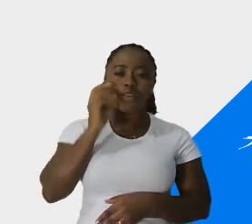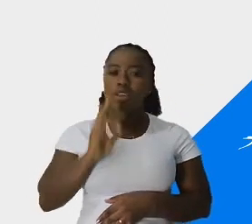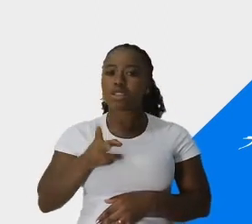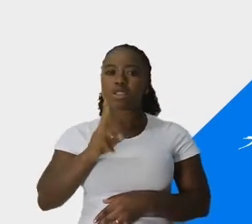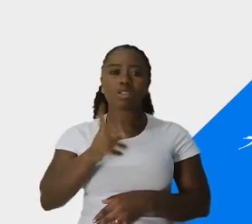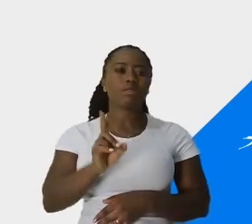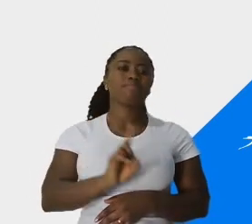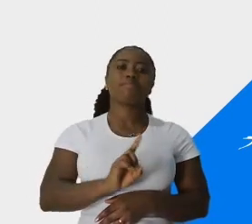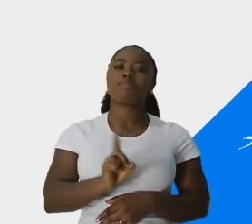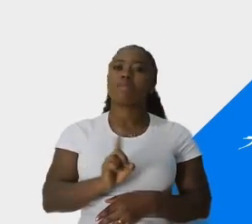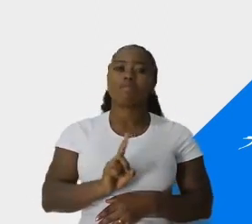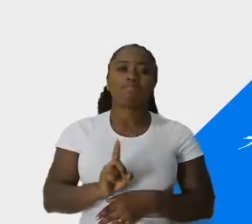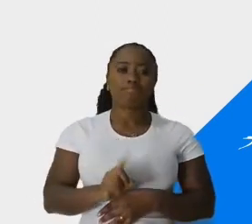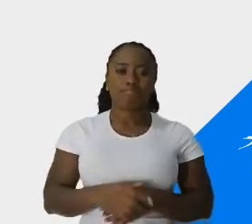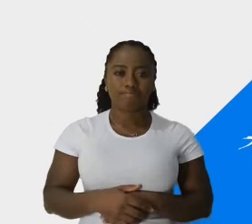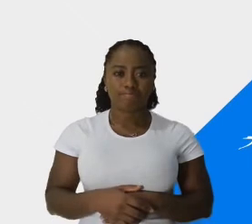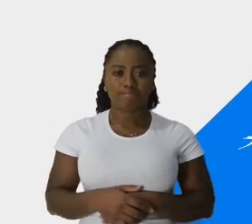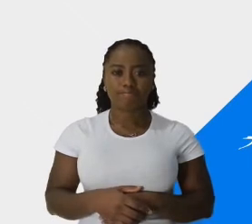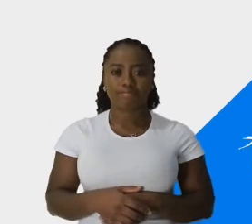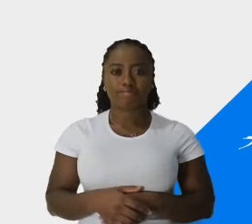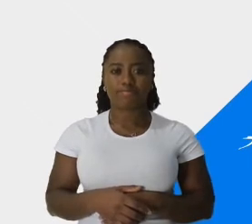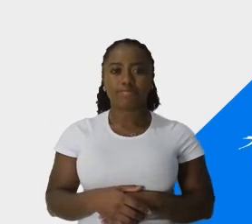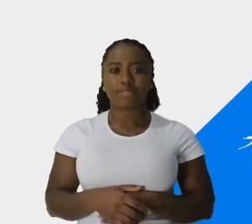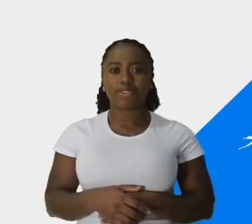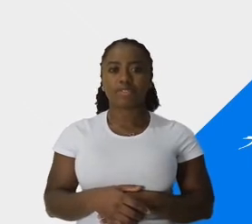chama o teste de VADA.